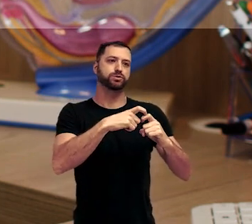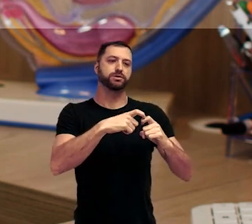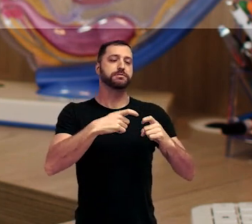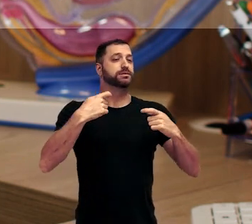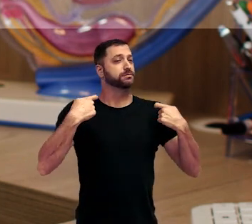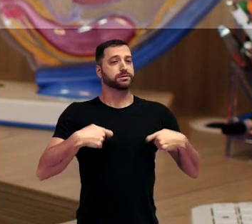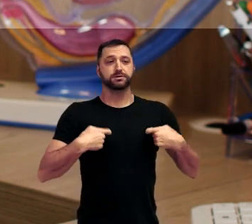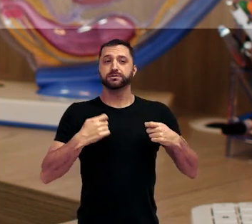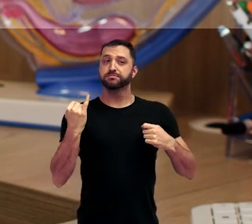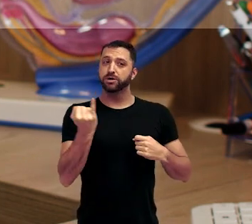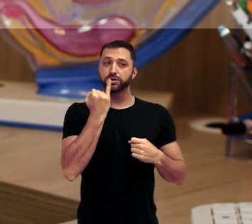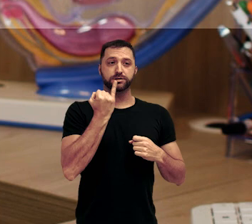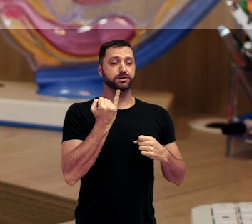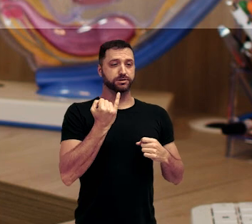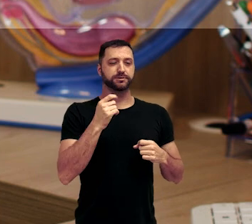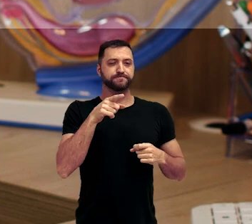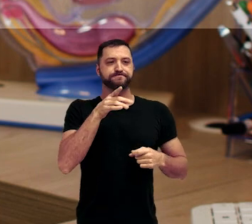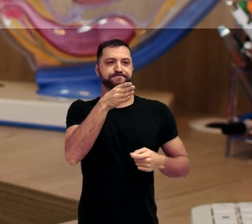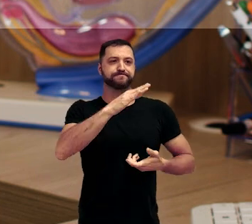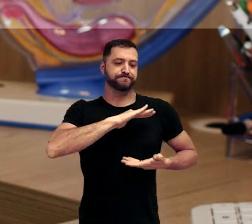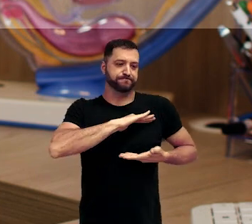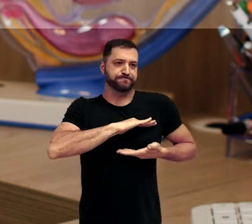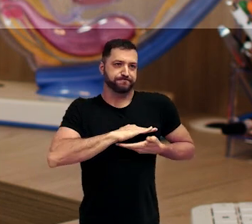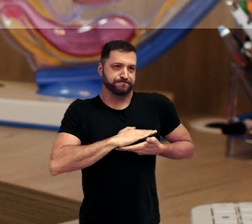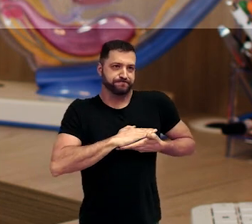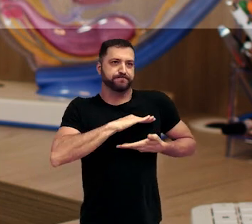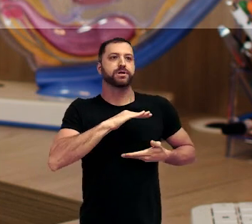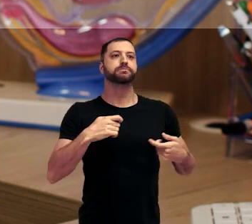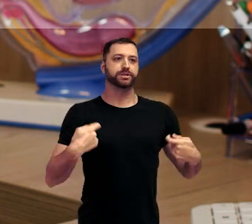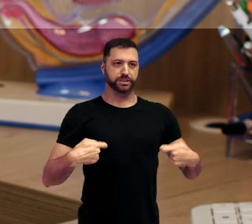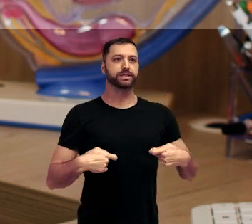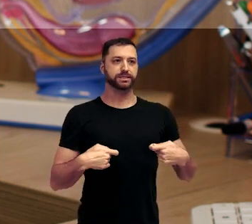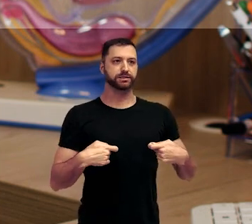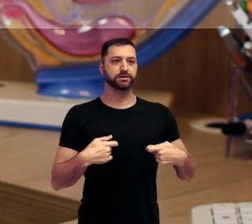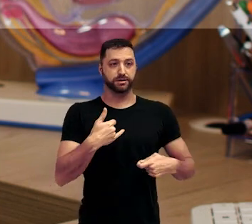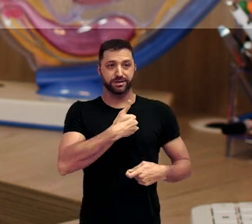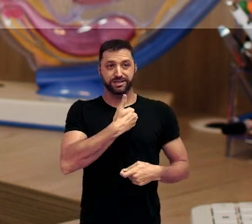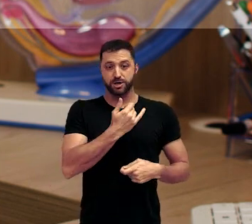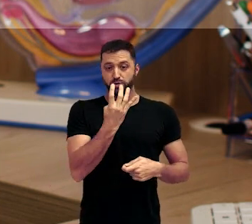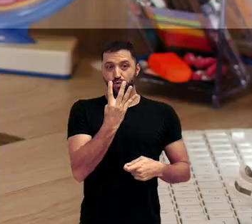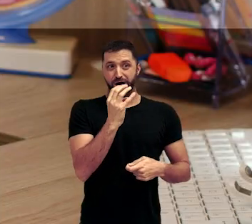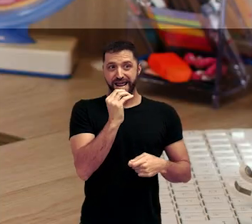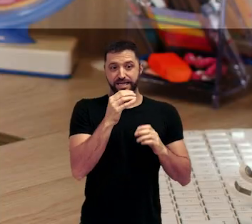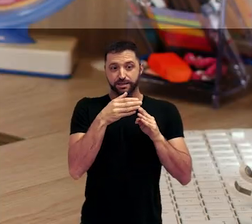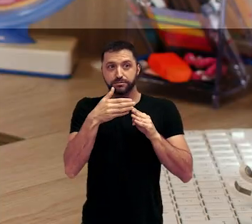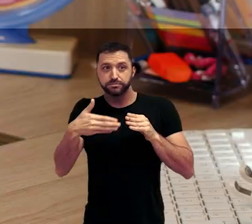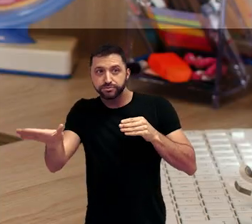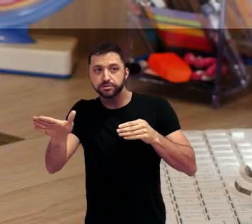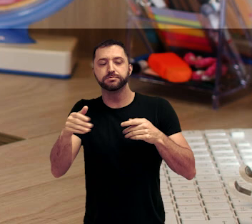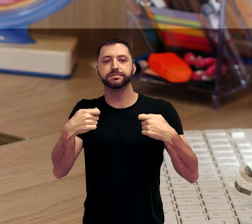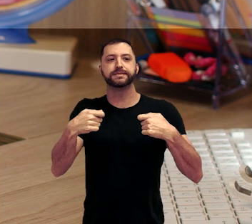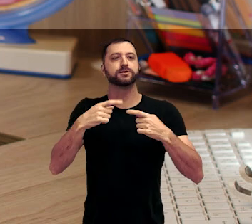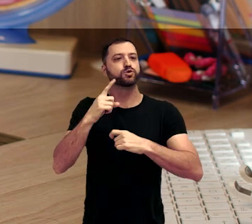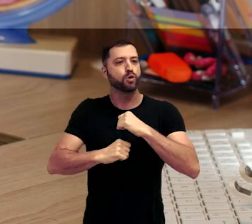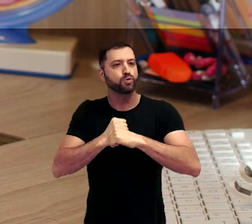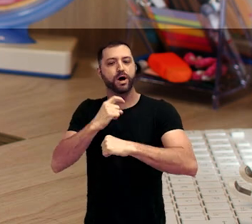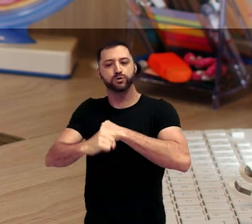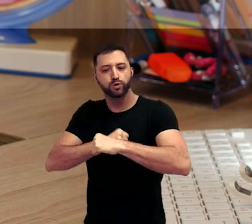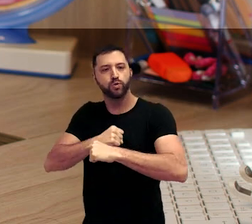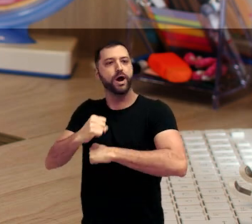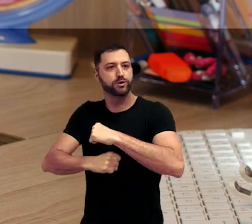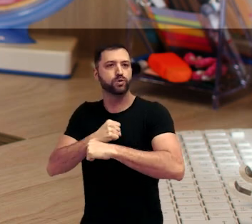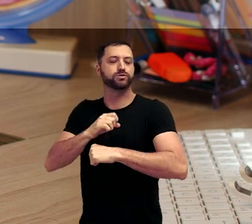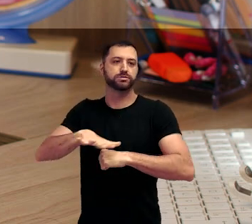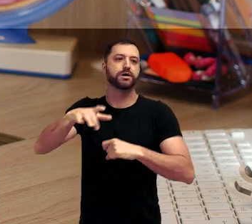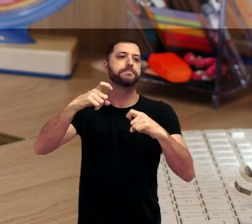médico. Mas o diagnóstico mesmo, ou na verdade o rastreamento para o câncer de mama é feito com a mamografia. A mamografia é recomendada a partir de 40